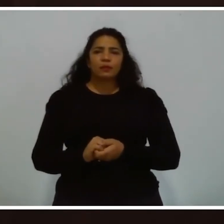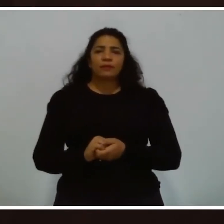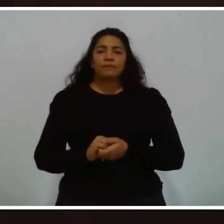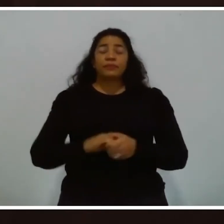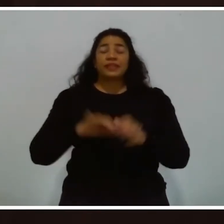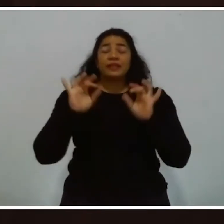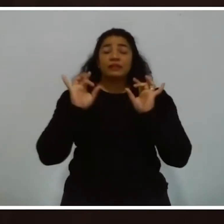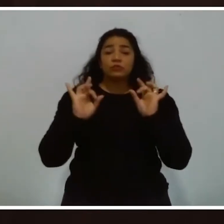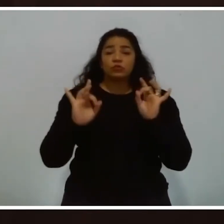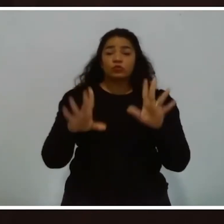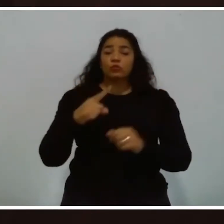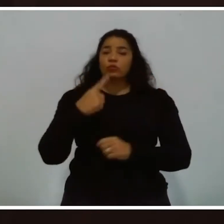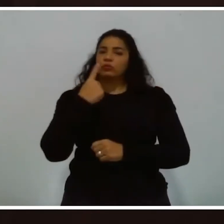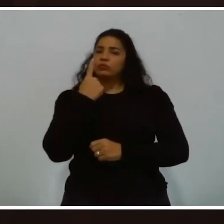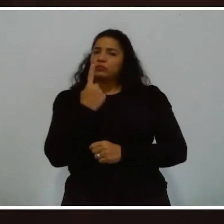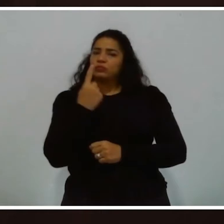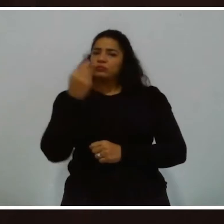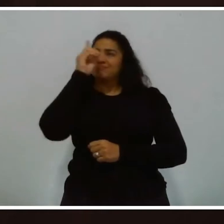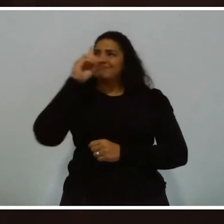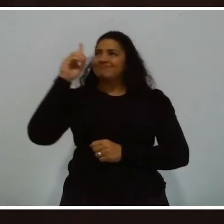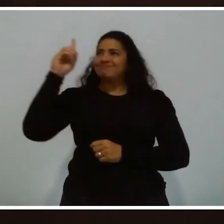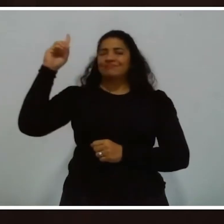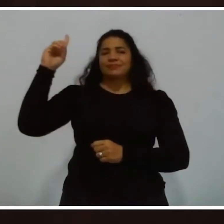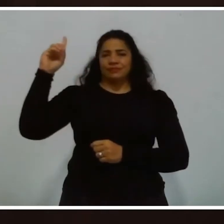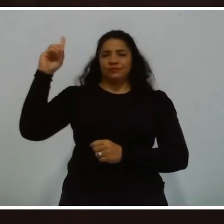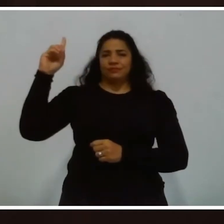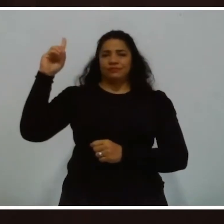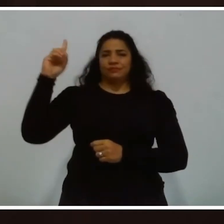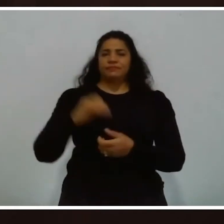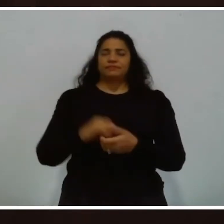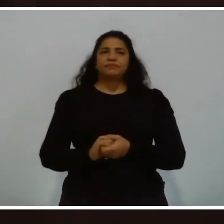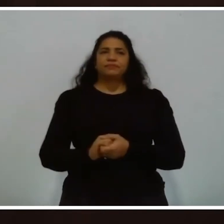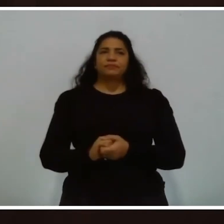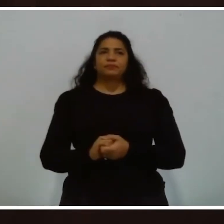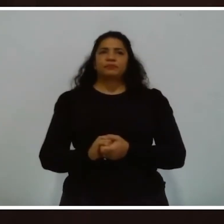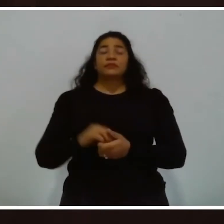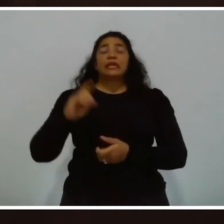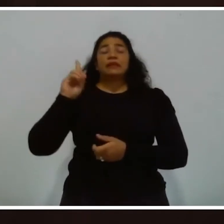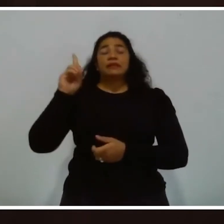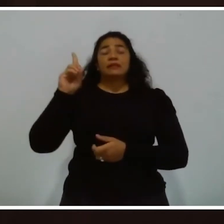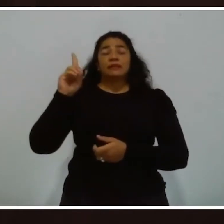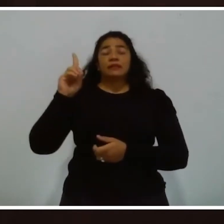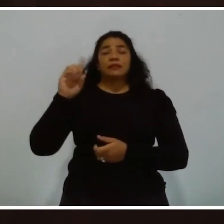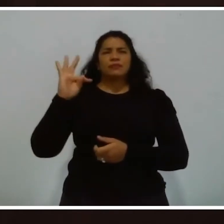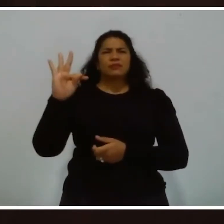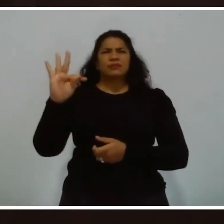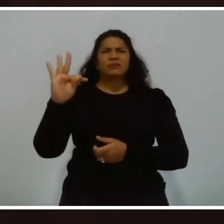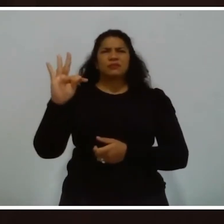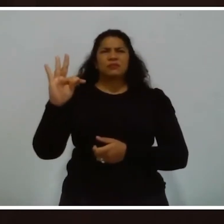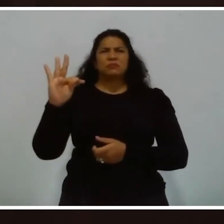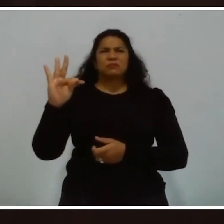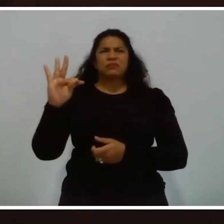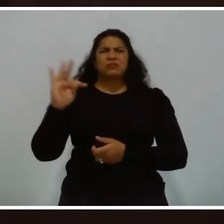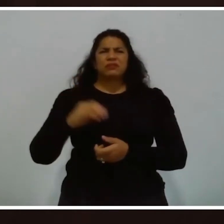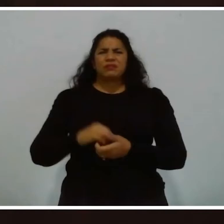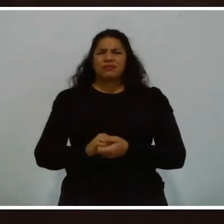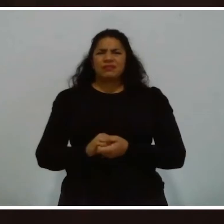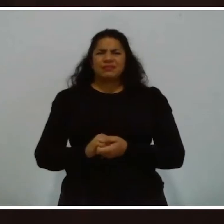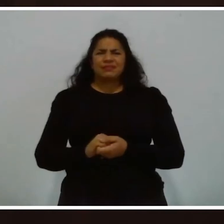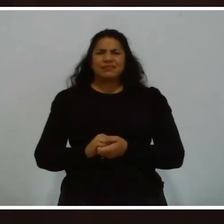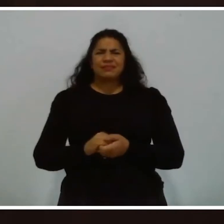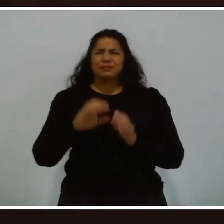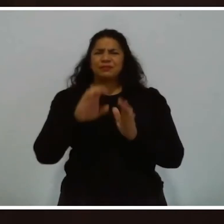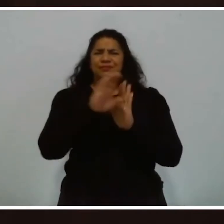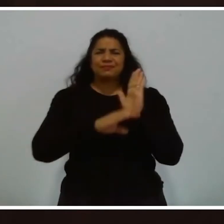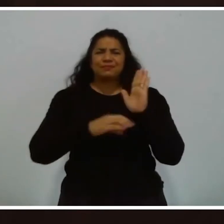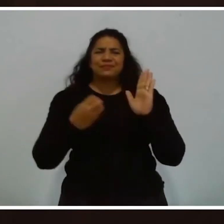um Deus, tá? Deuteronômio 6:4. Vou ler só alguns versículos para vocês também firmarem isso, tá? Vocês terem